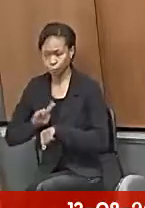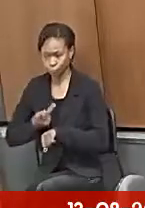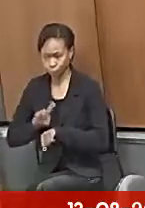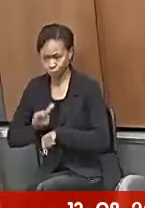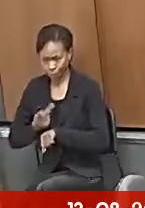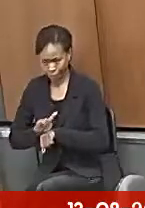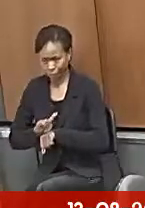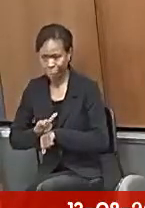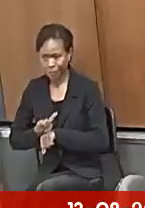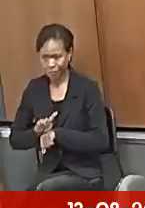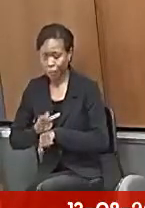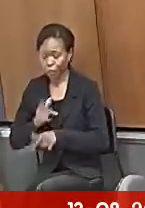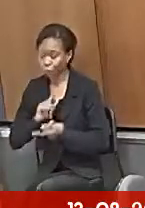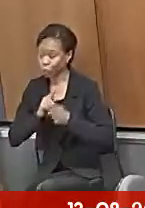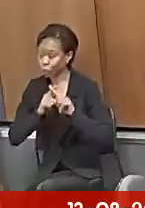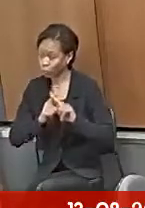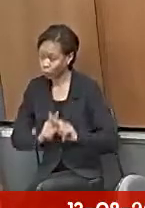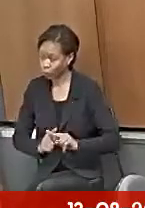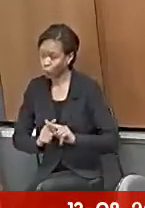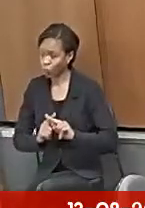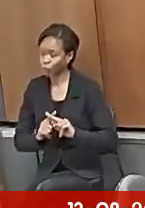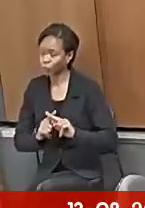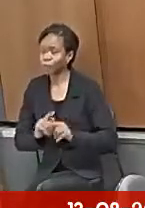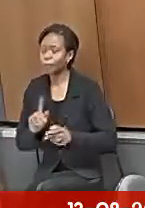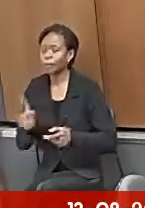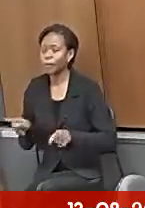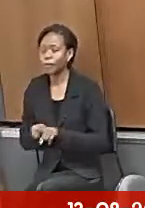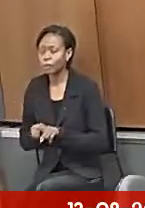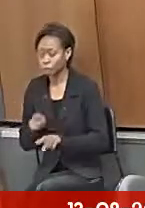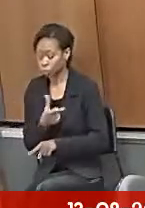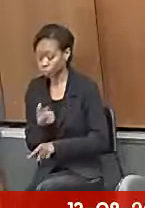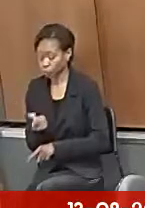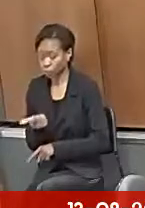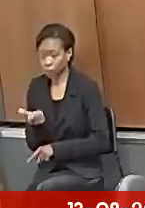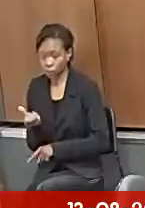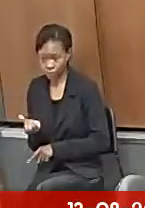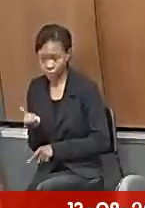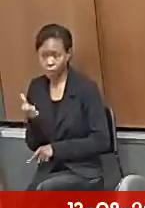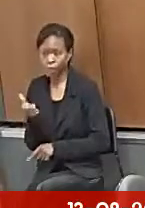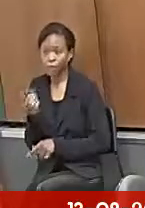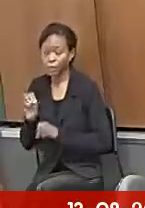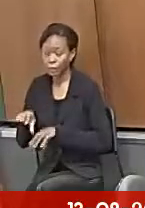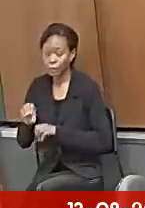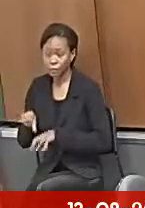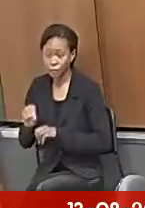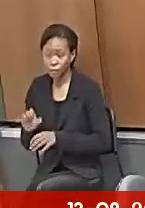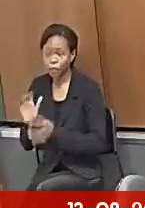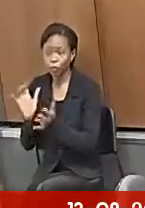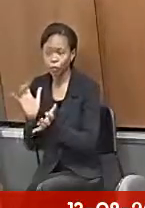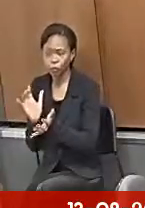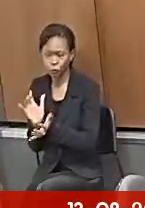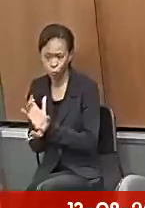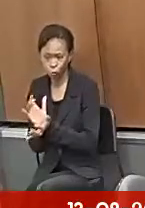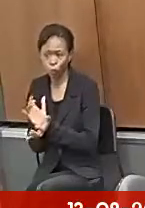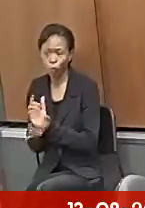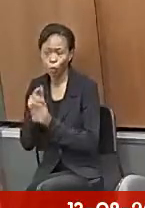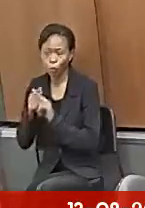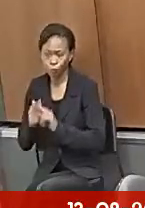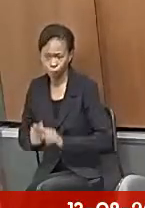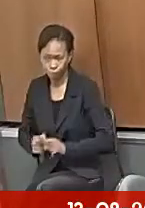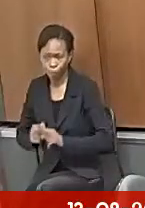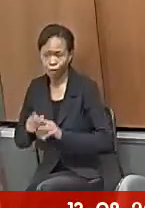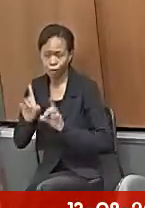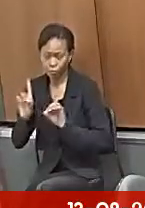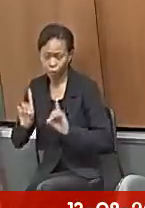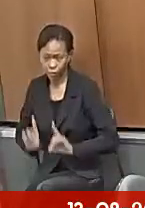simples 2016 tornou técnico da equipe masculina nos jogos paraolímpicos do rio e já esteve à frente da seleção brasileira masculina